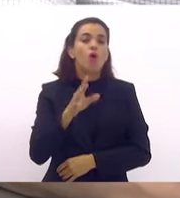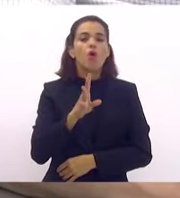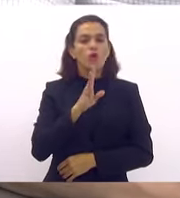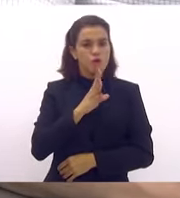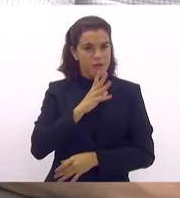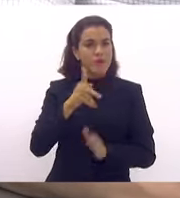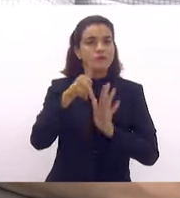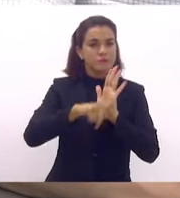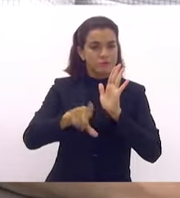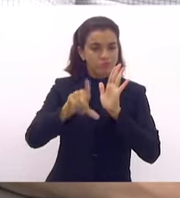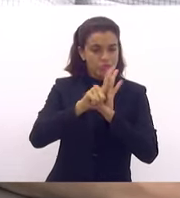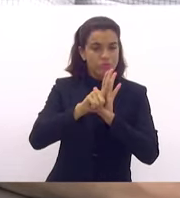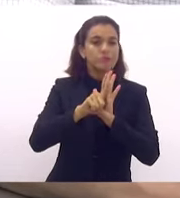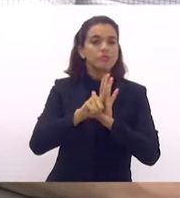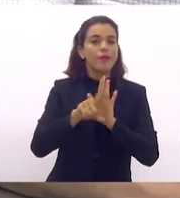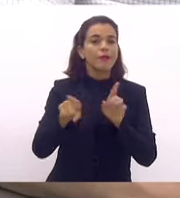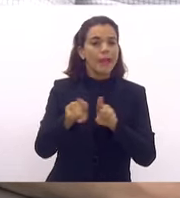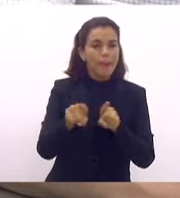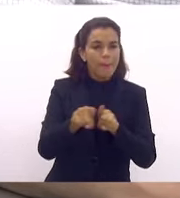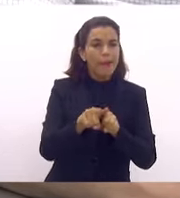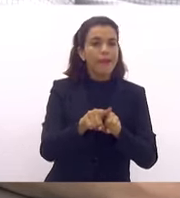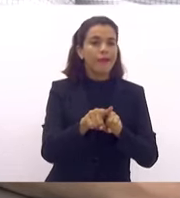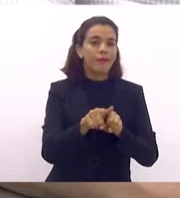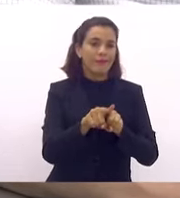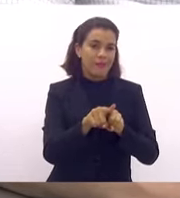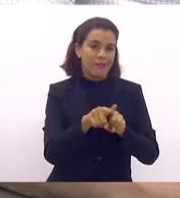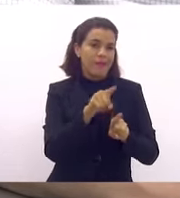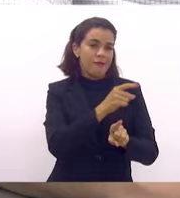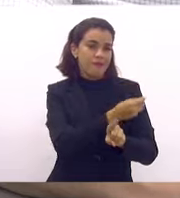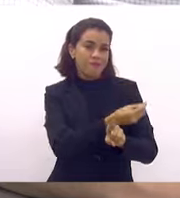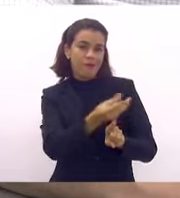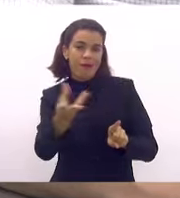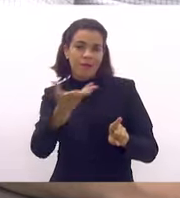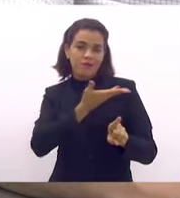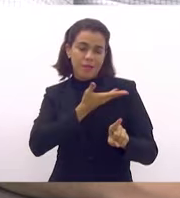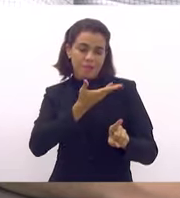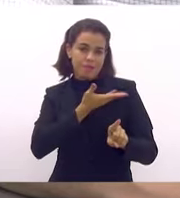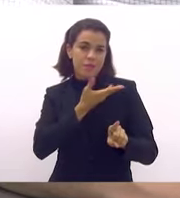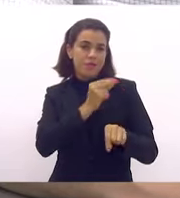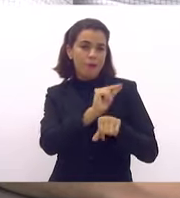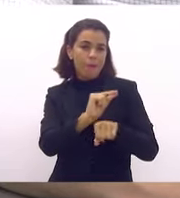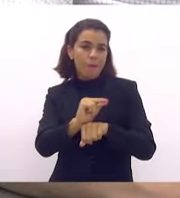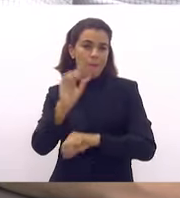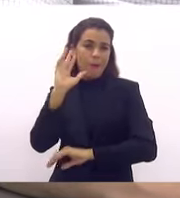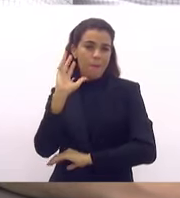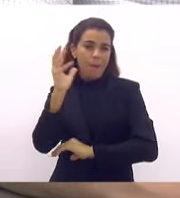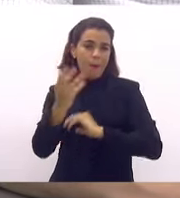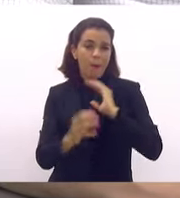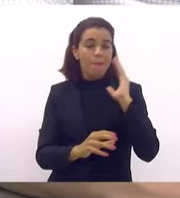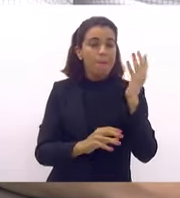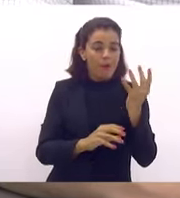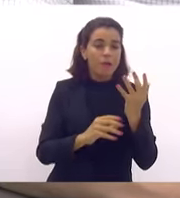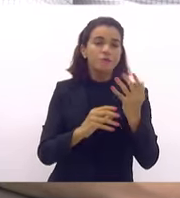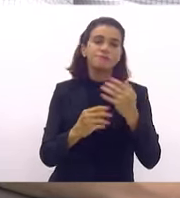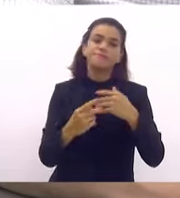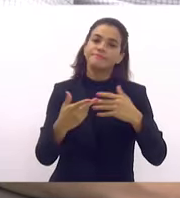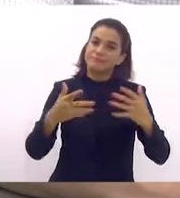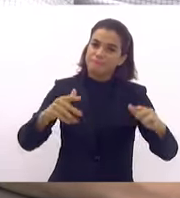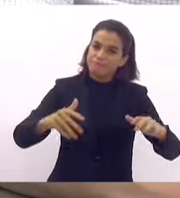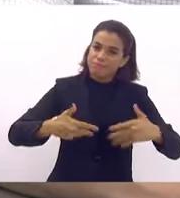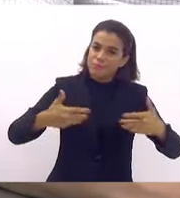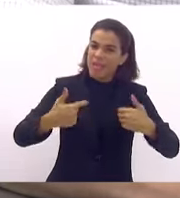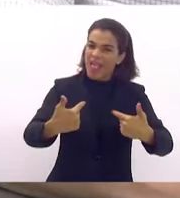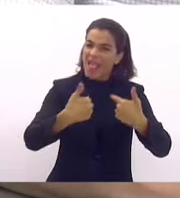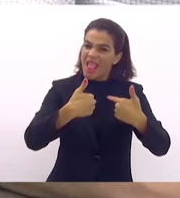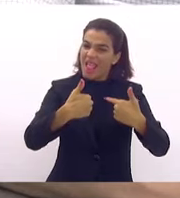projeto, fui provocado também por amigos ambientalistas que pediram exatamente a mesma coisa, mas a gente não está discutindo